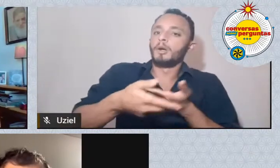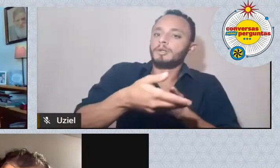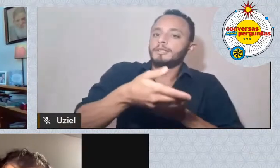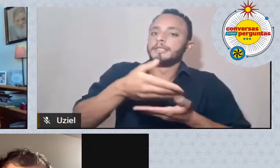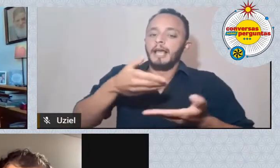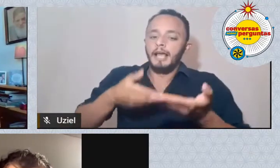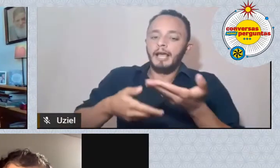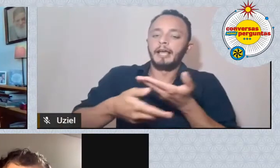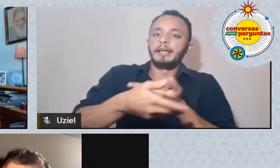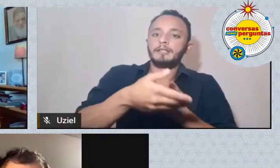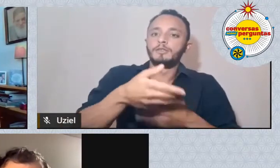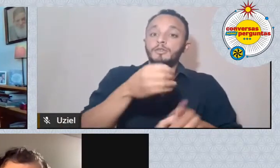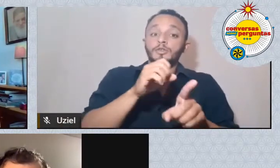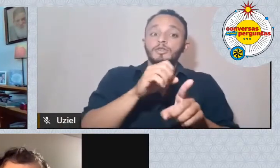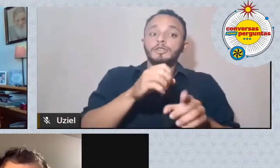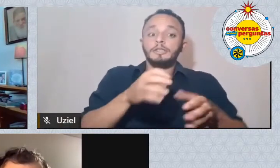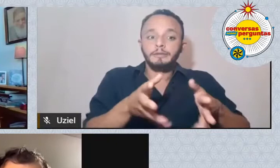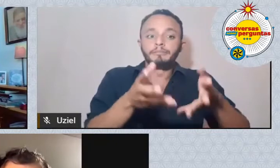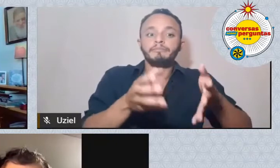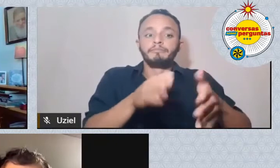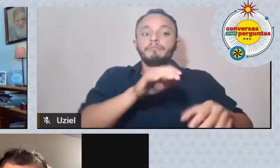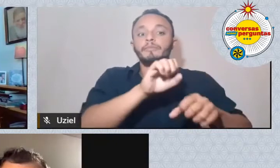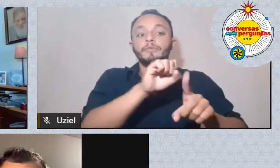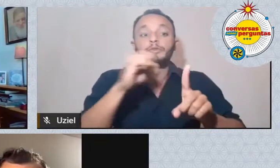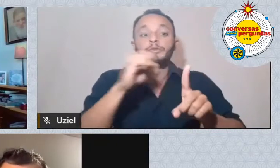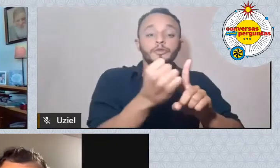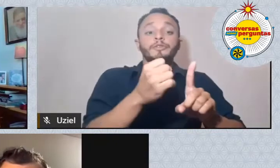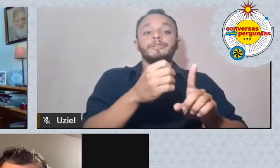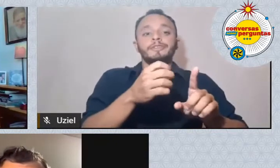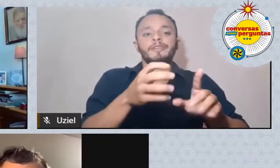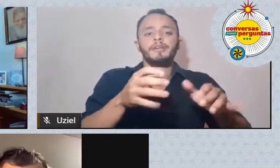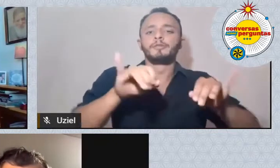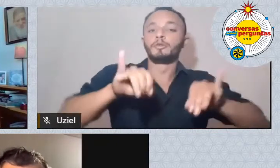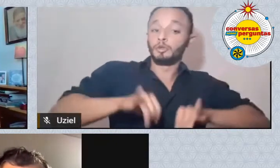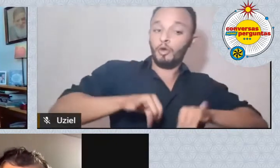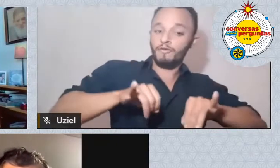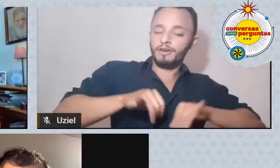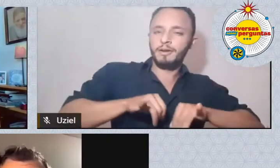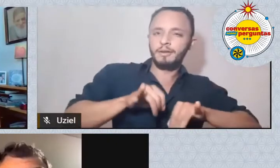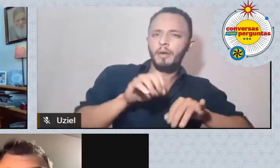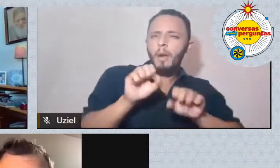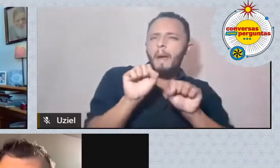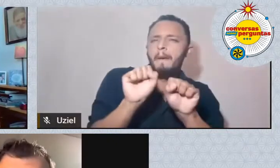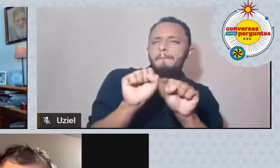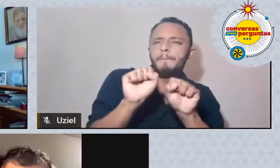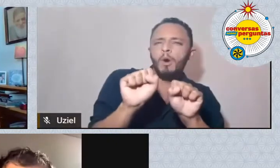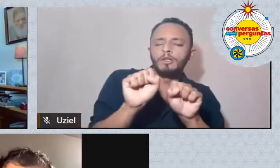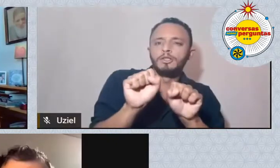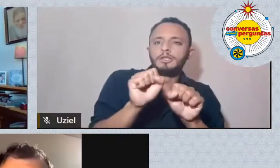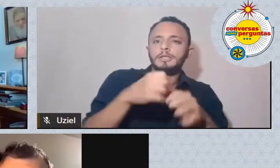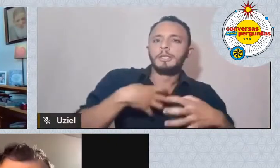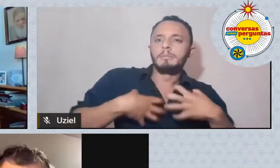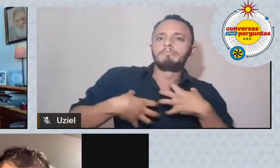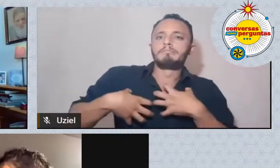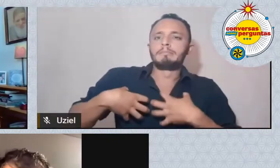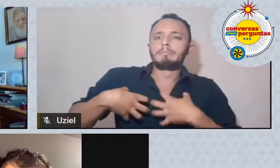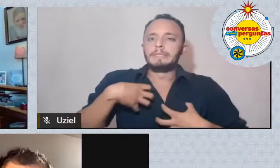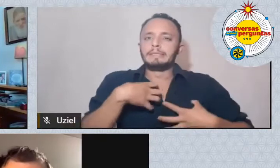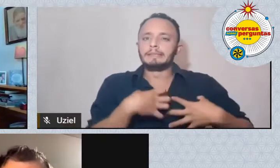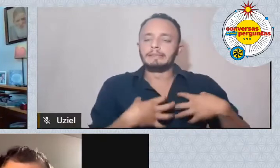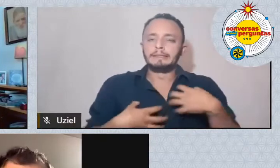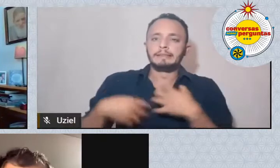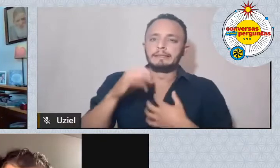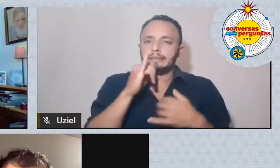de sofrimento, né? Então, a gente pode ter uma melancolização, ou seja, um funcionamento induzido,